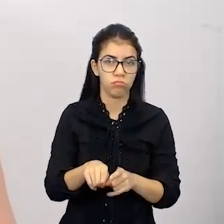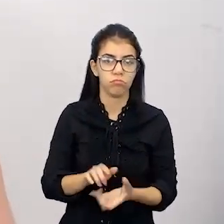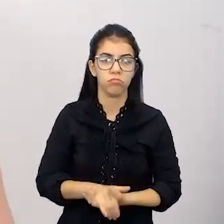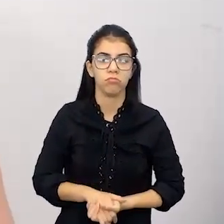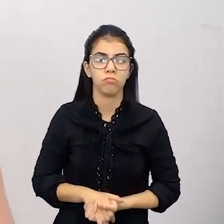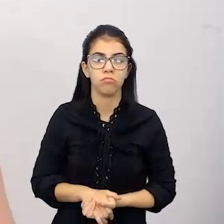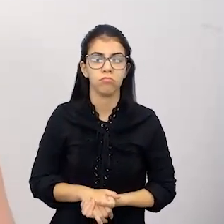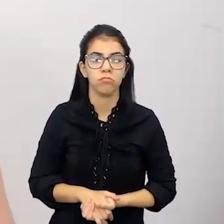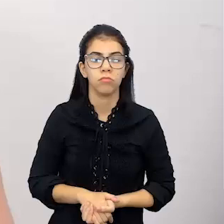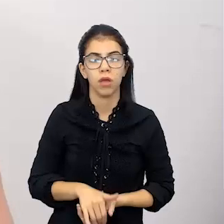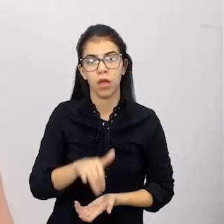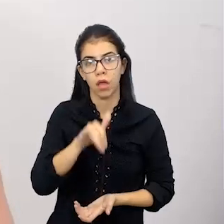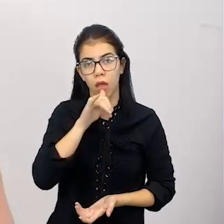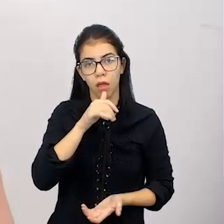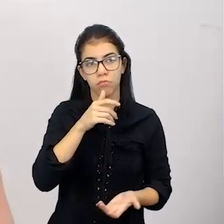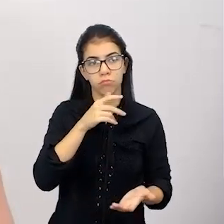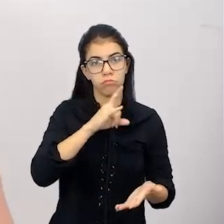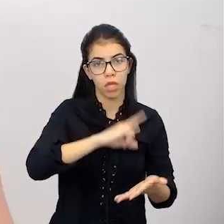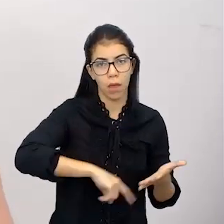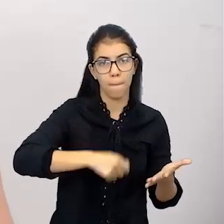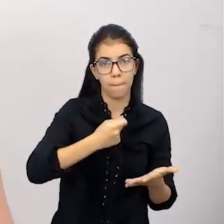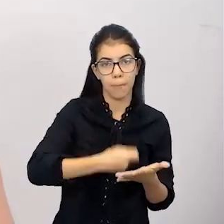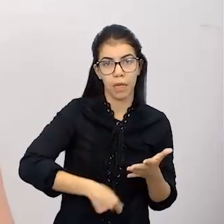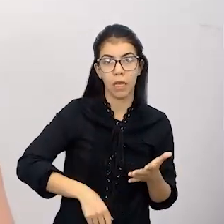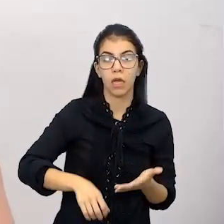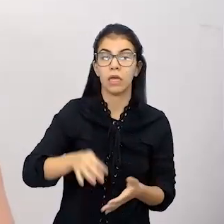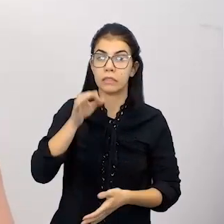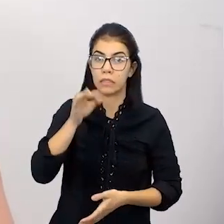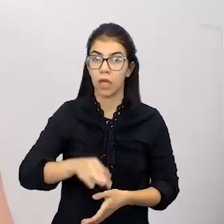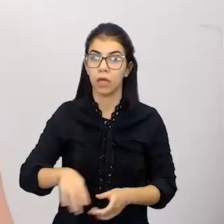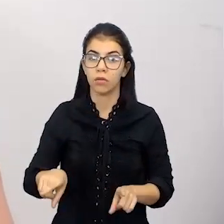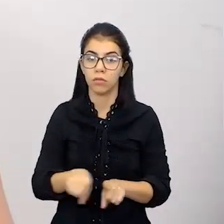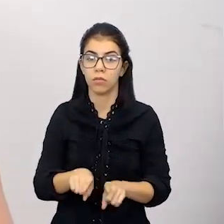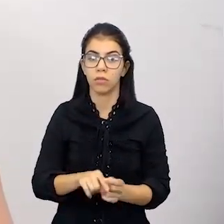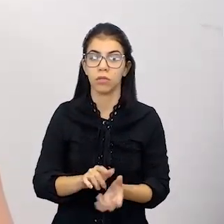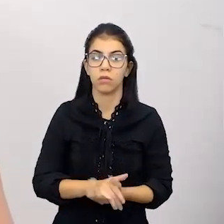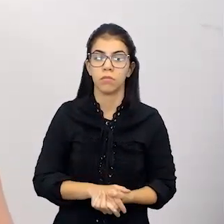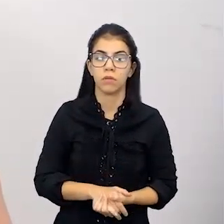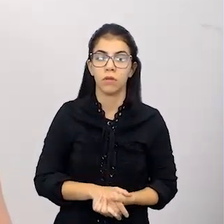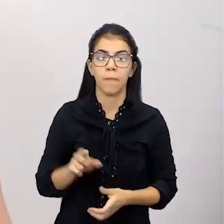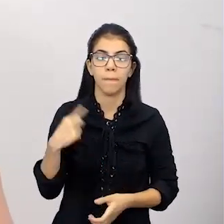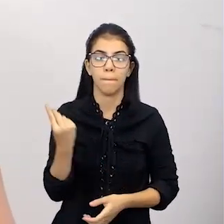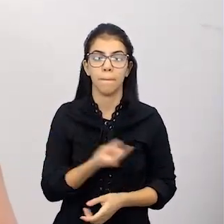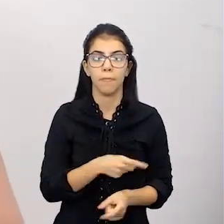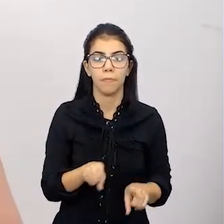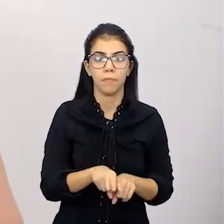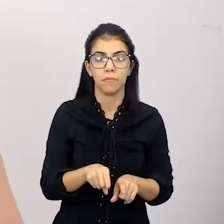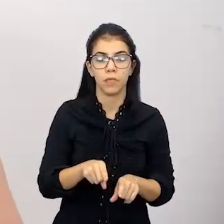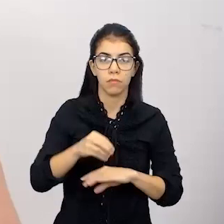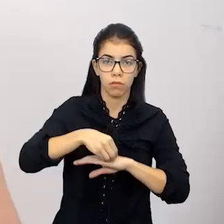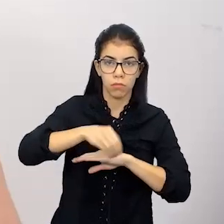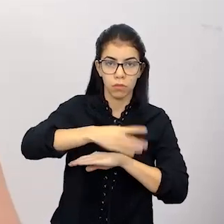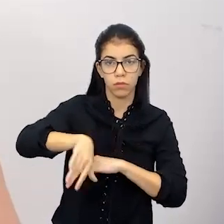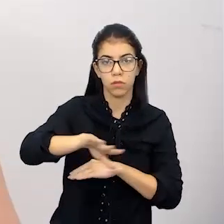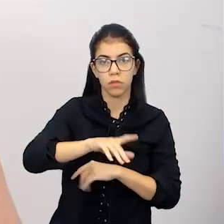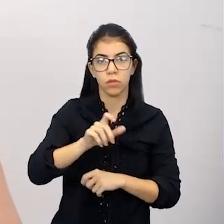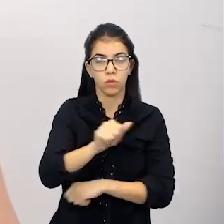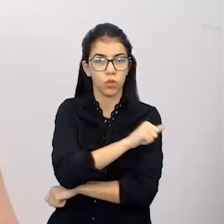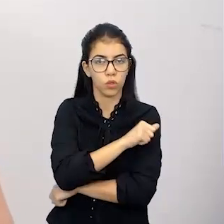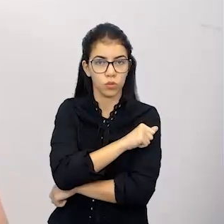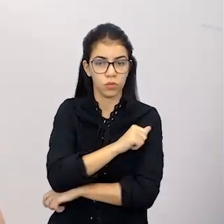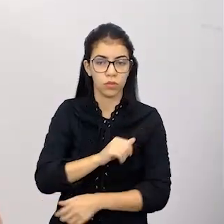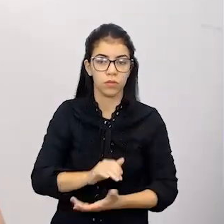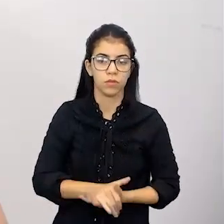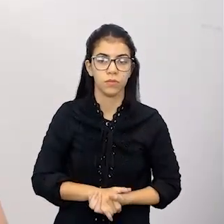a questão da legalidade, a questão simbólica também, né? Para que a gente possa também orientar aí nossos